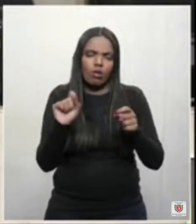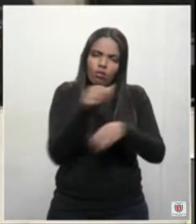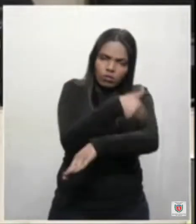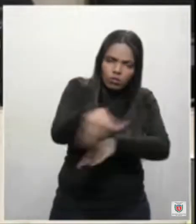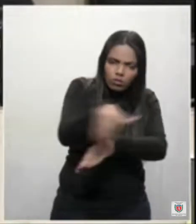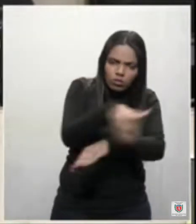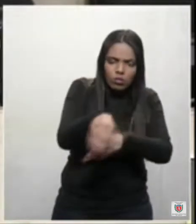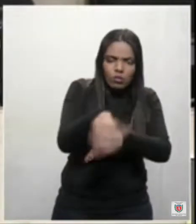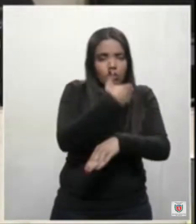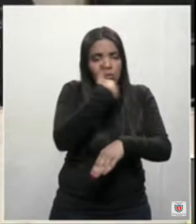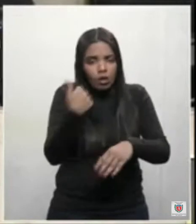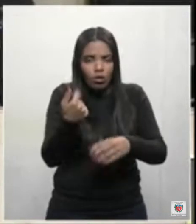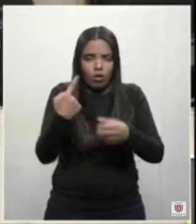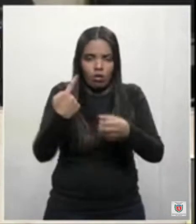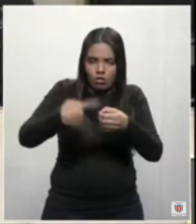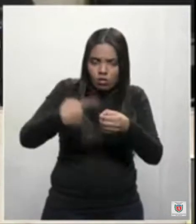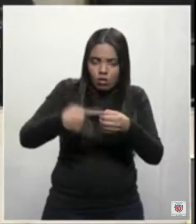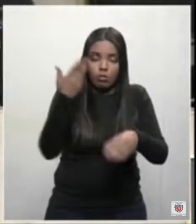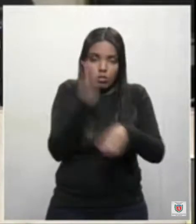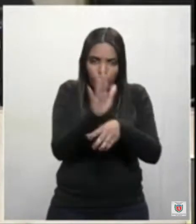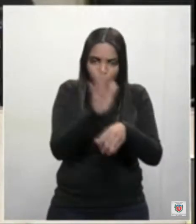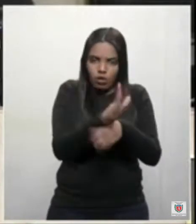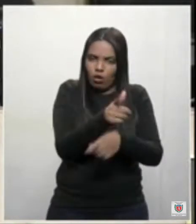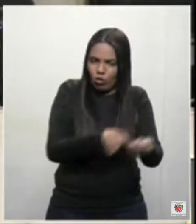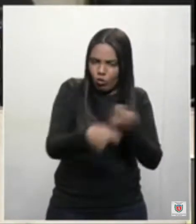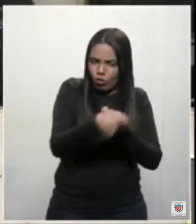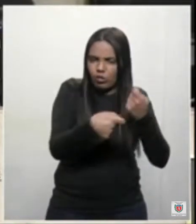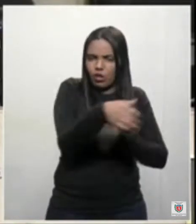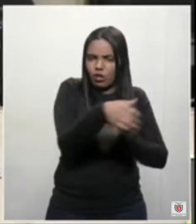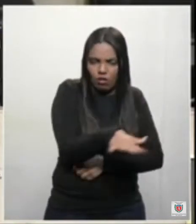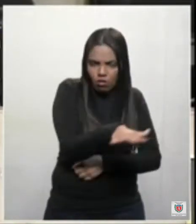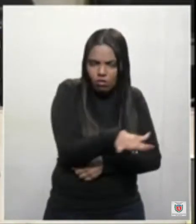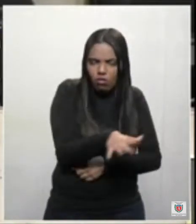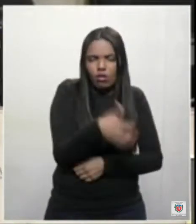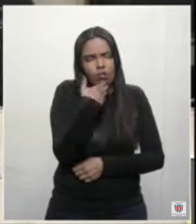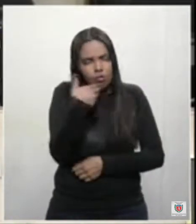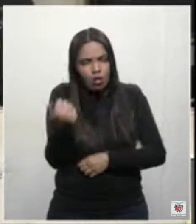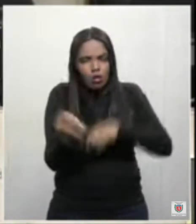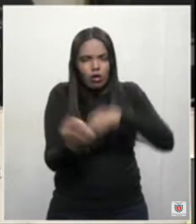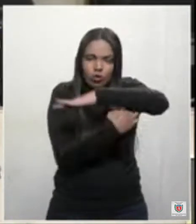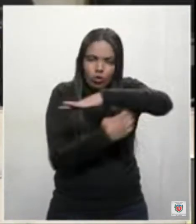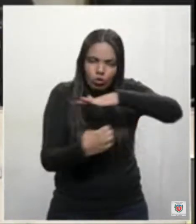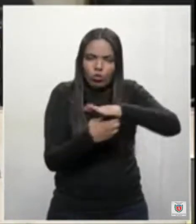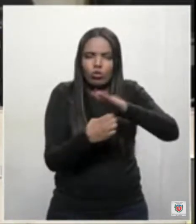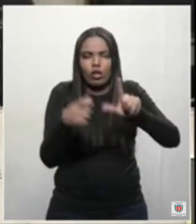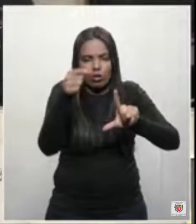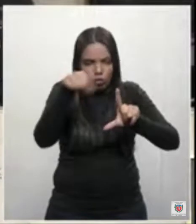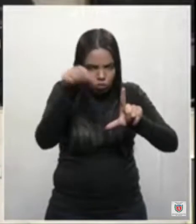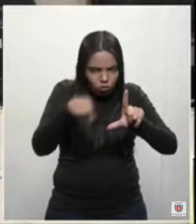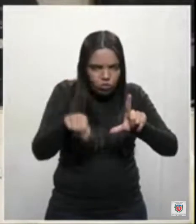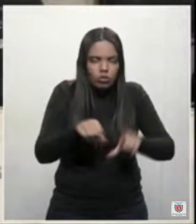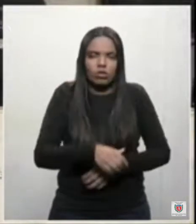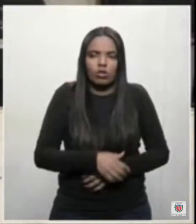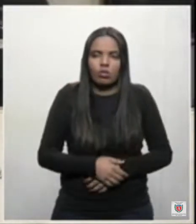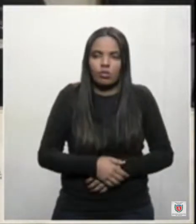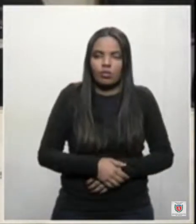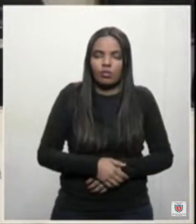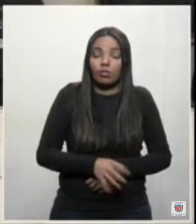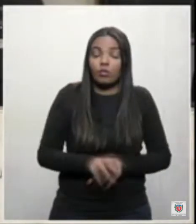pequenos e médios municípios pode contribuir para a economia local e melhorar a questão da infraestrutura e da logística. No que diz